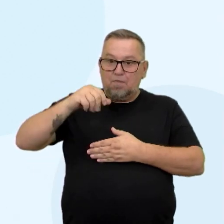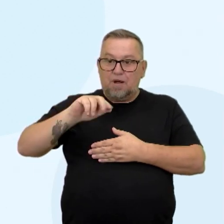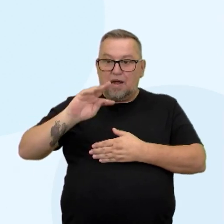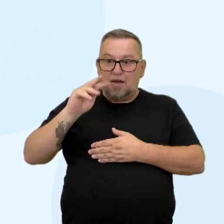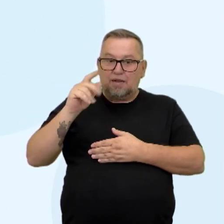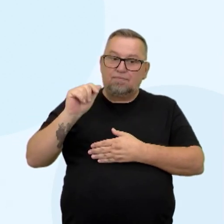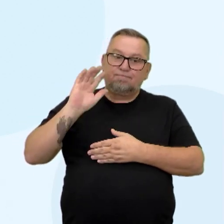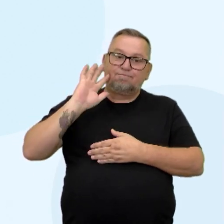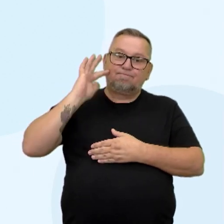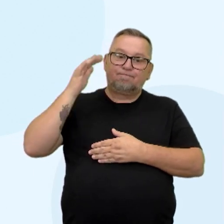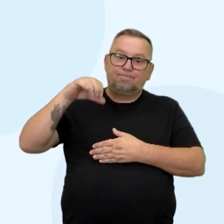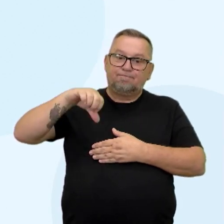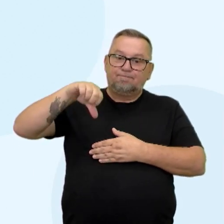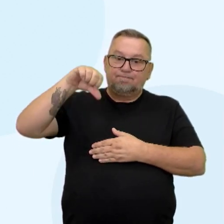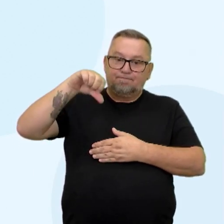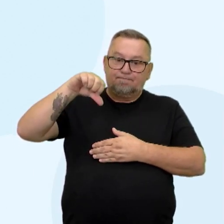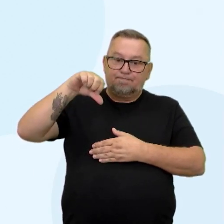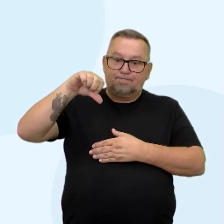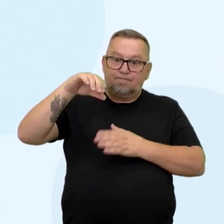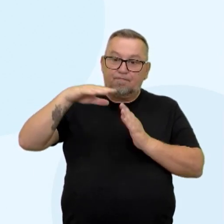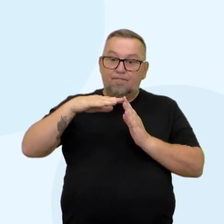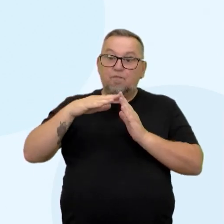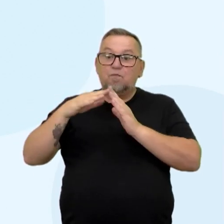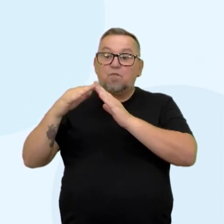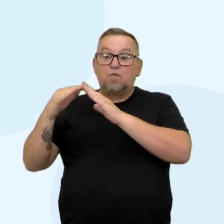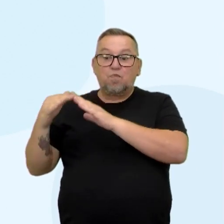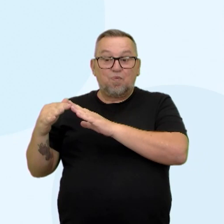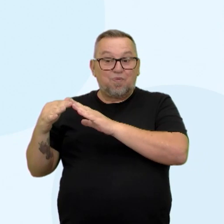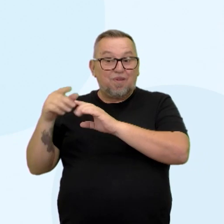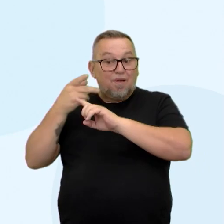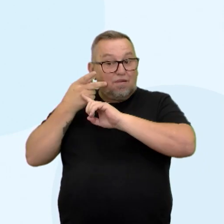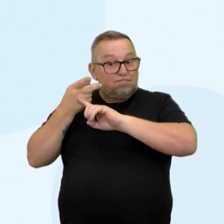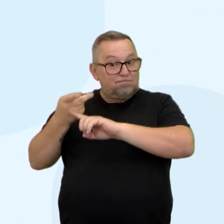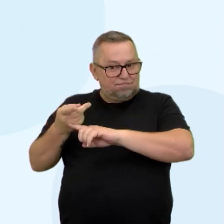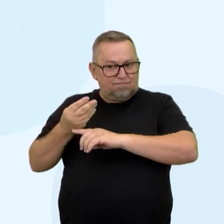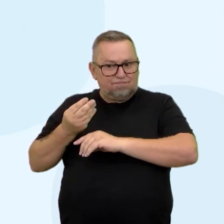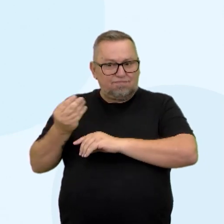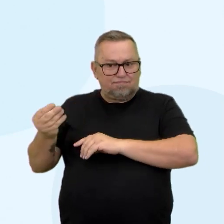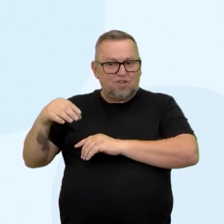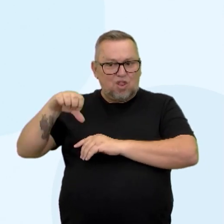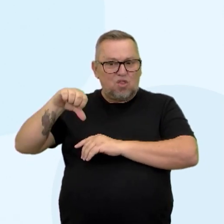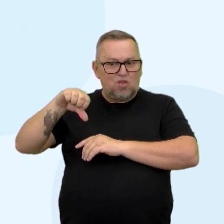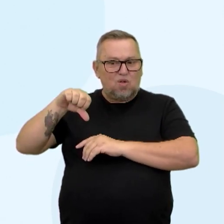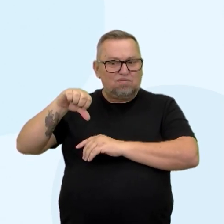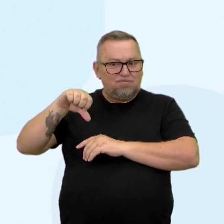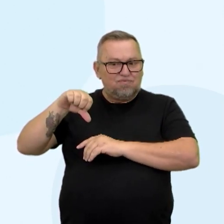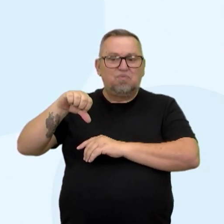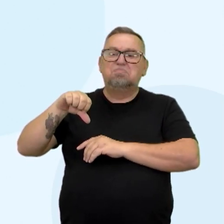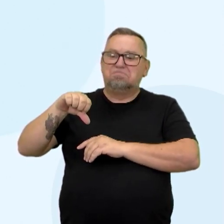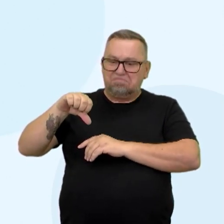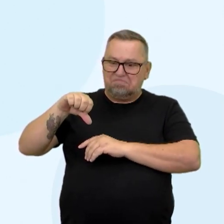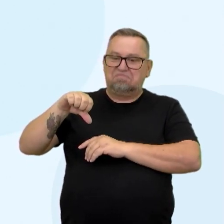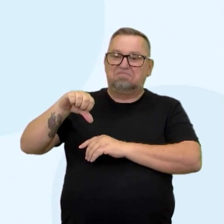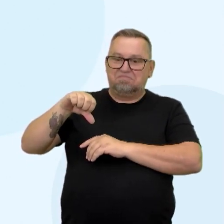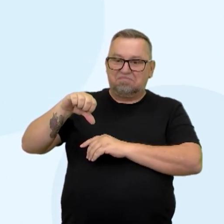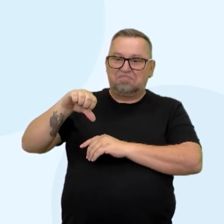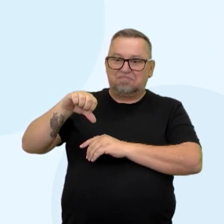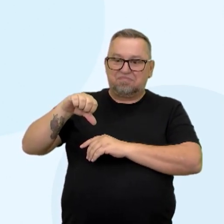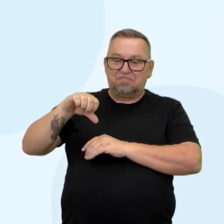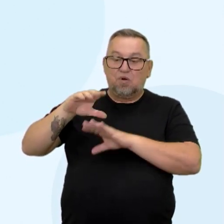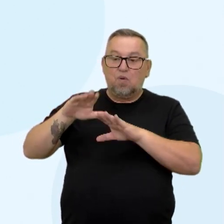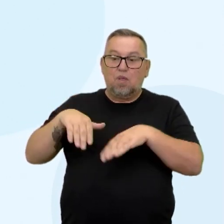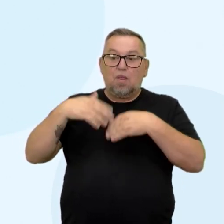Marta decidiu que daria 9 pedaços para a vizinha que veio visitá-la. Nossa, ainda é boazinha, né?